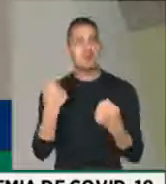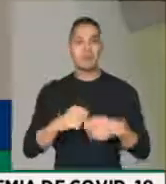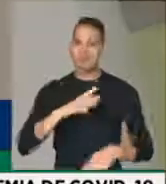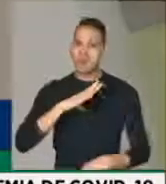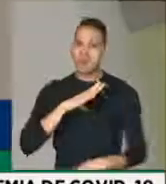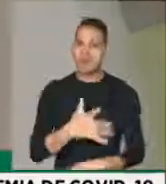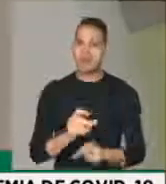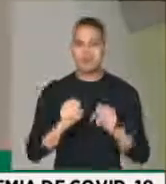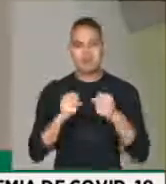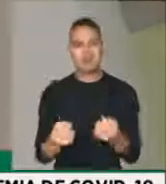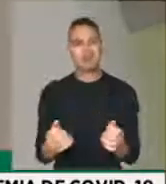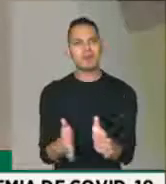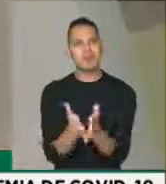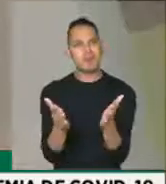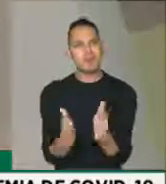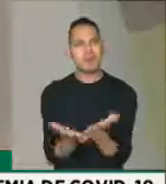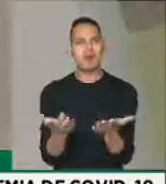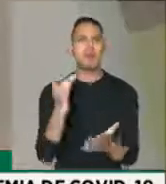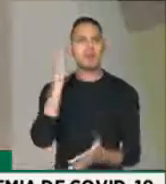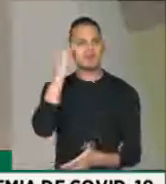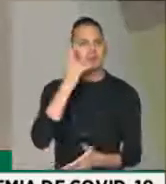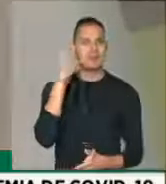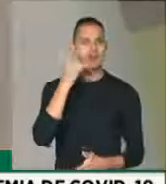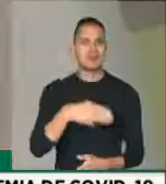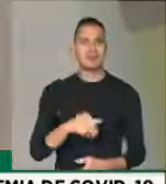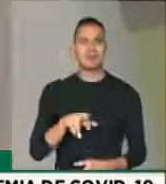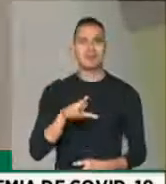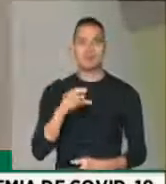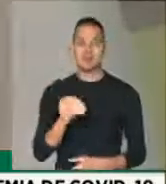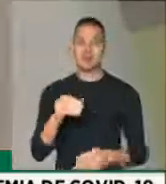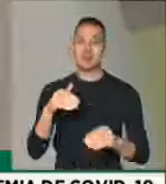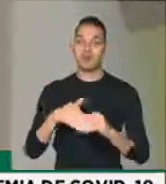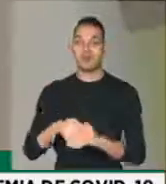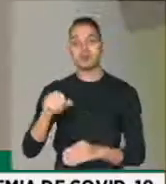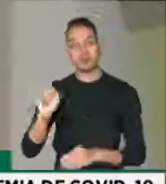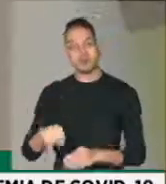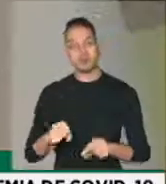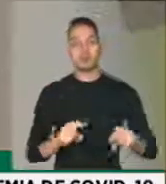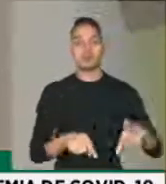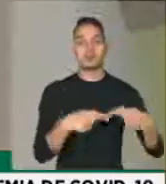defesa dos mais pobres. Deputado Marcos Pereira, o voto é sim da oposição e do PSOL.